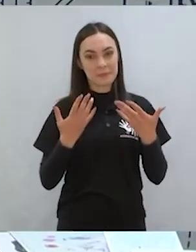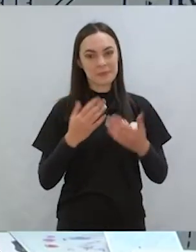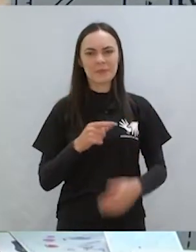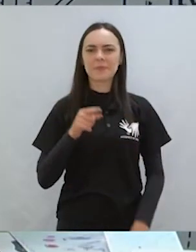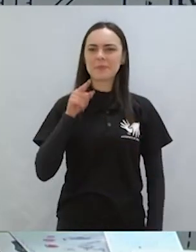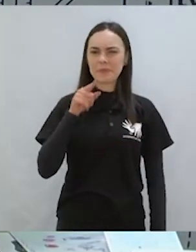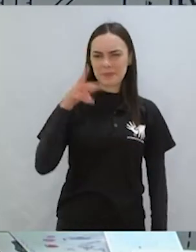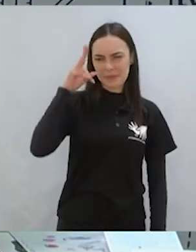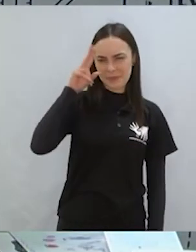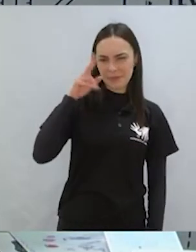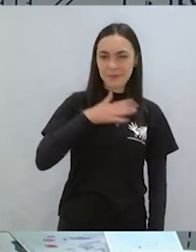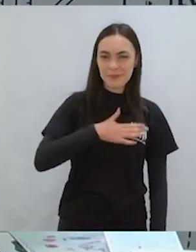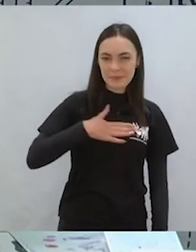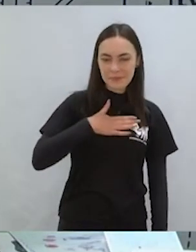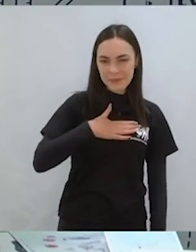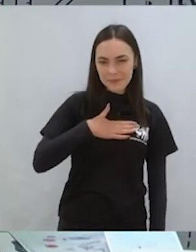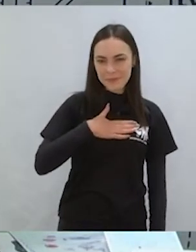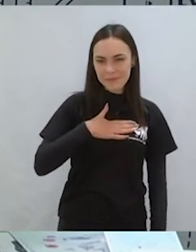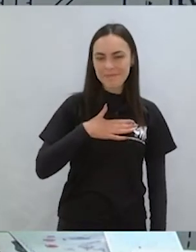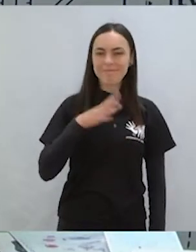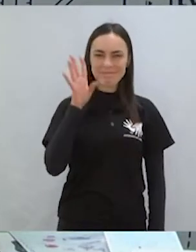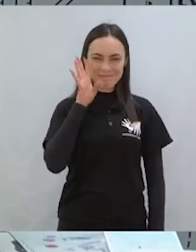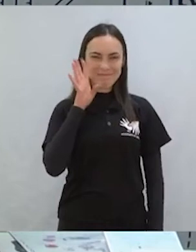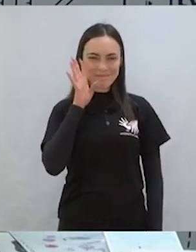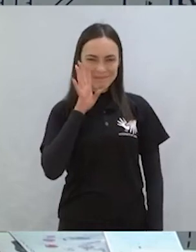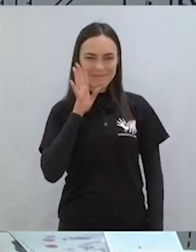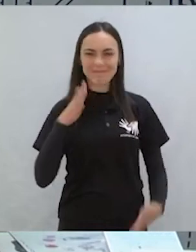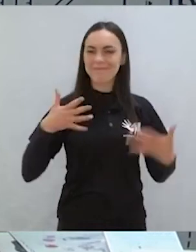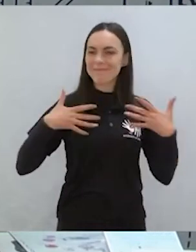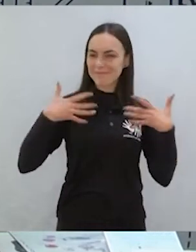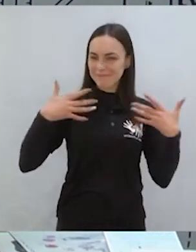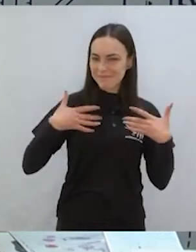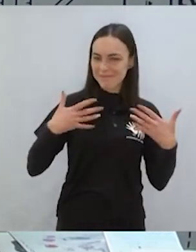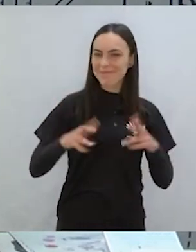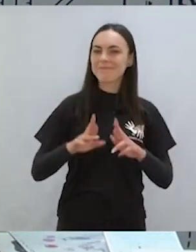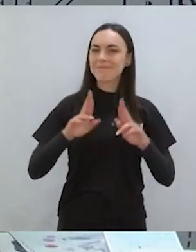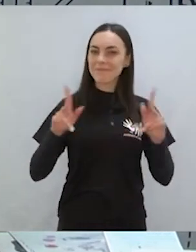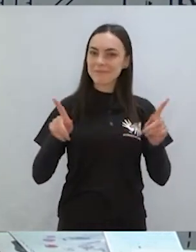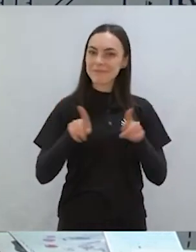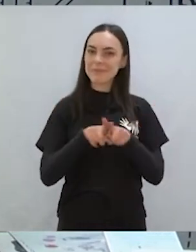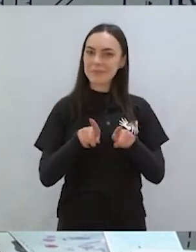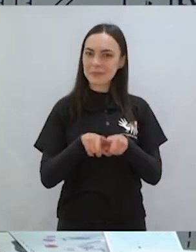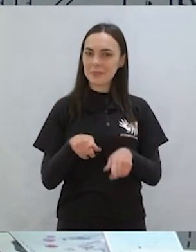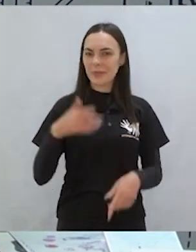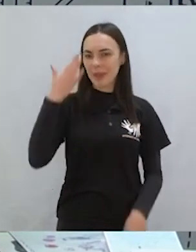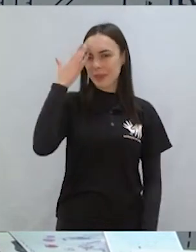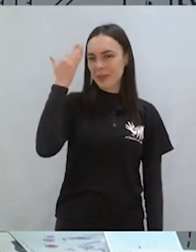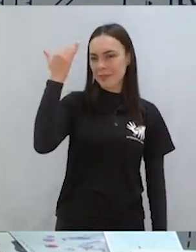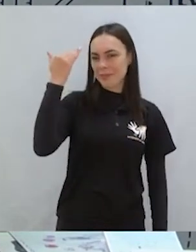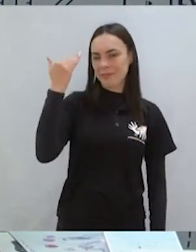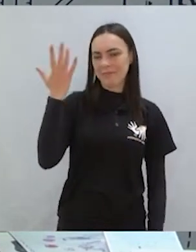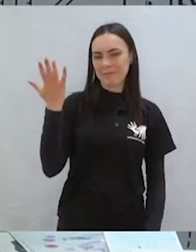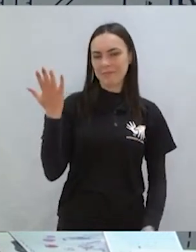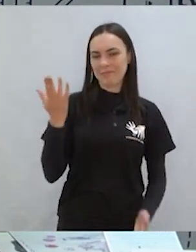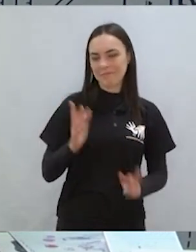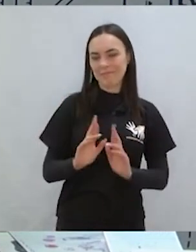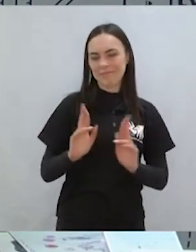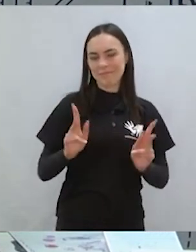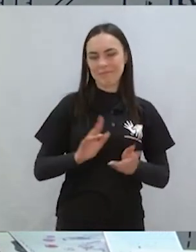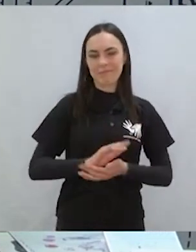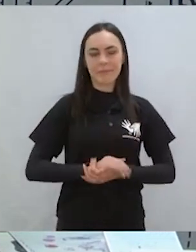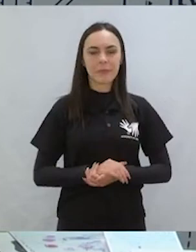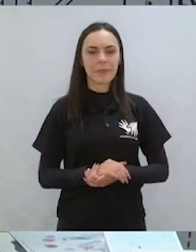Muito bem. Gostaram da história? Ela é muito legal, né? Divertida e diferente da que a gente já conhecia da